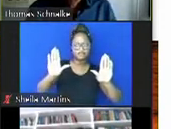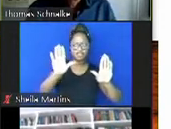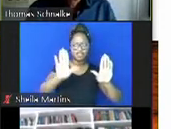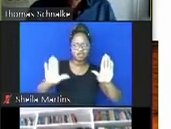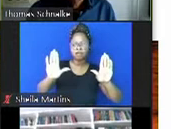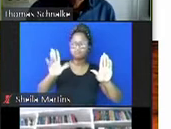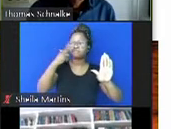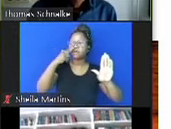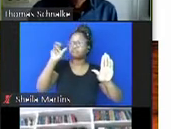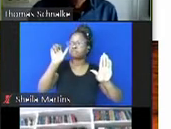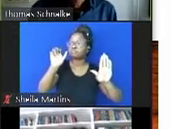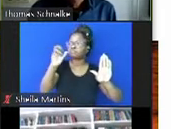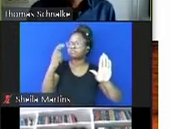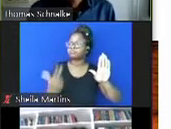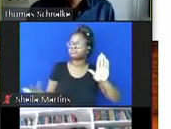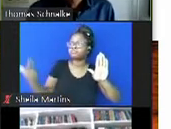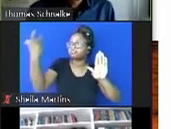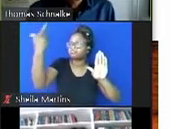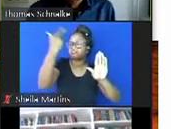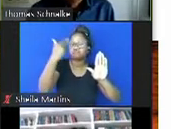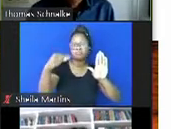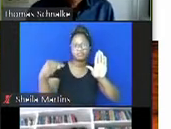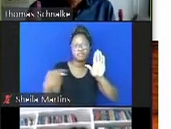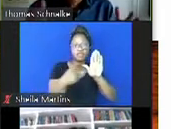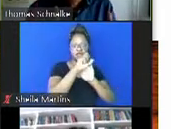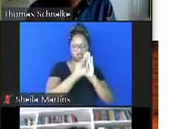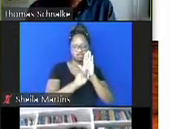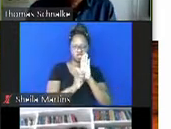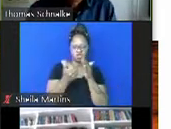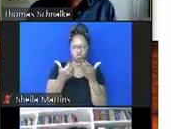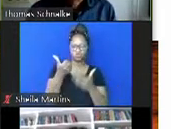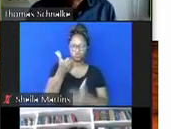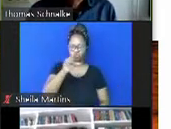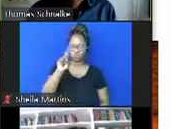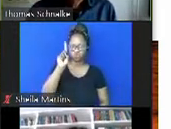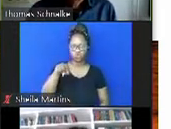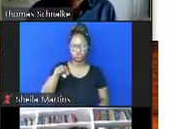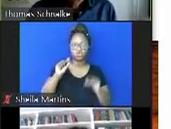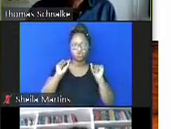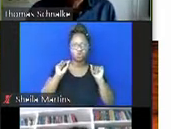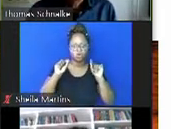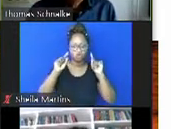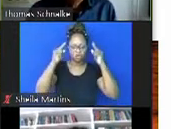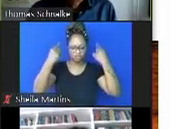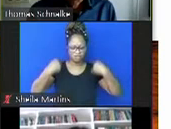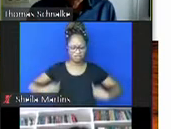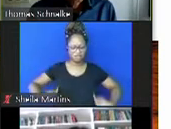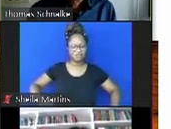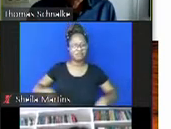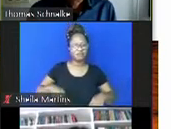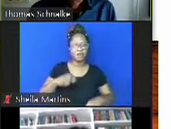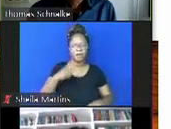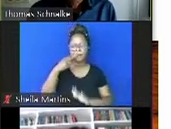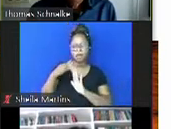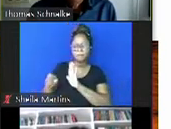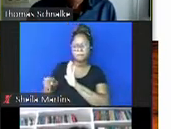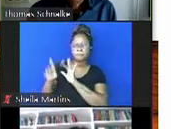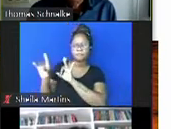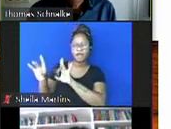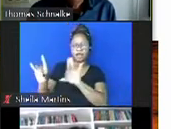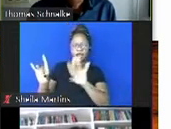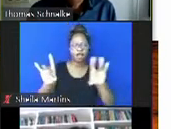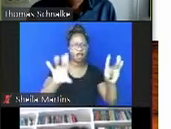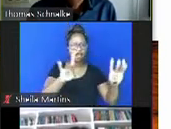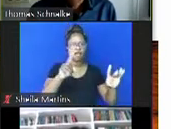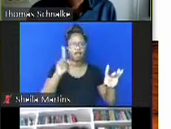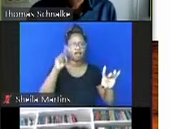no século XVIII, reduzir os elementos individuais, mas, na verdade, trazer o foco para debaixo